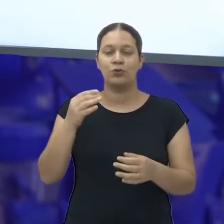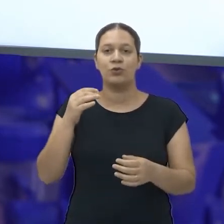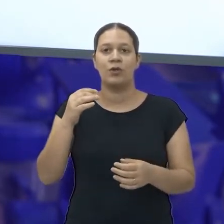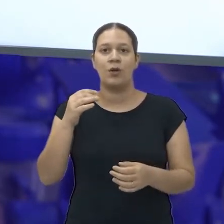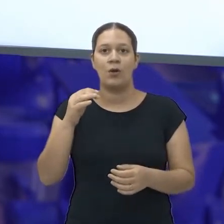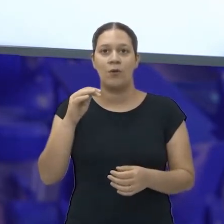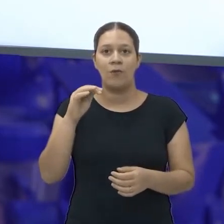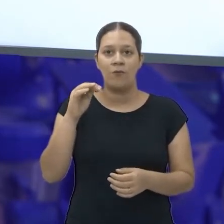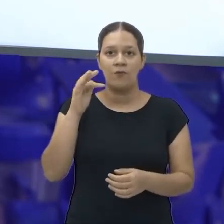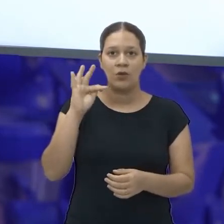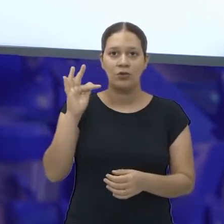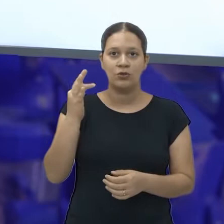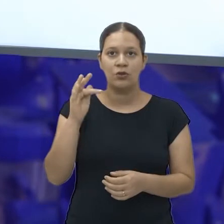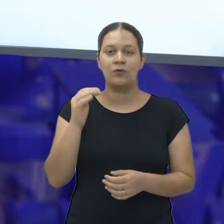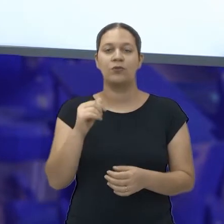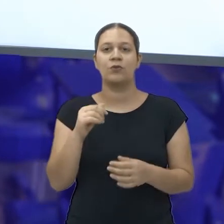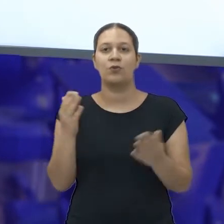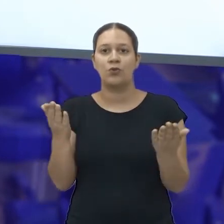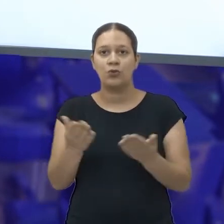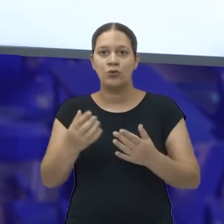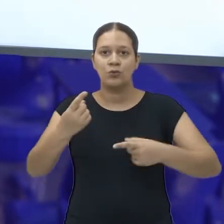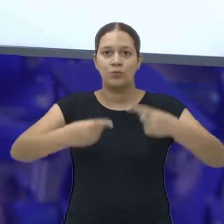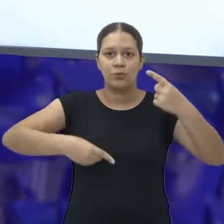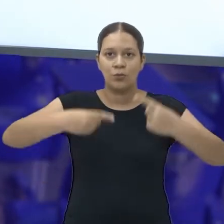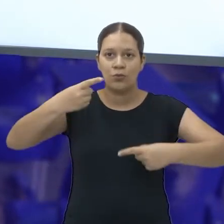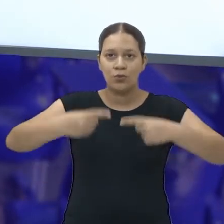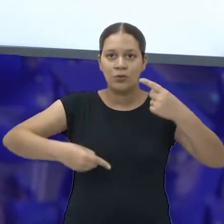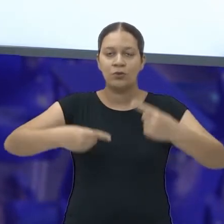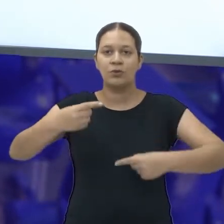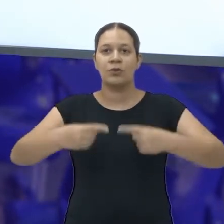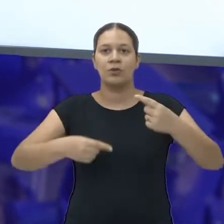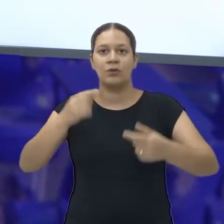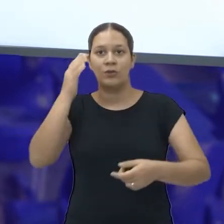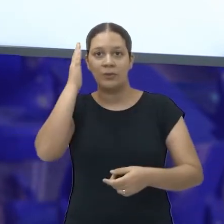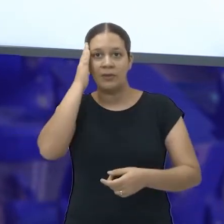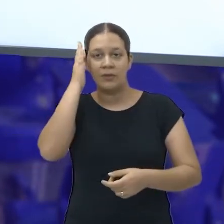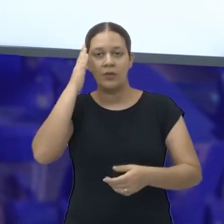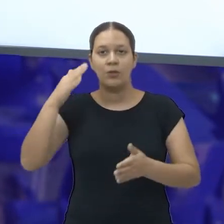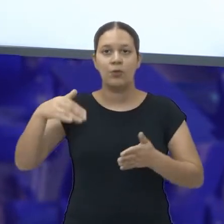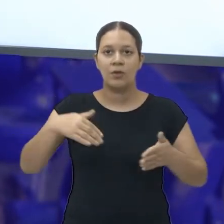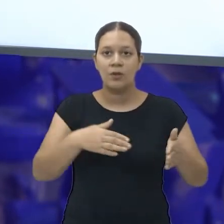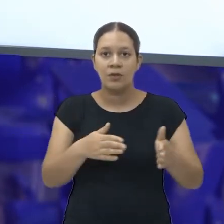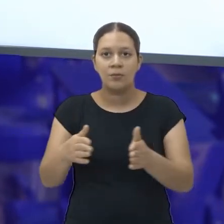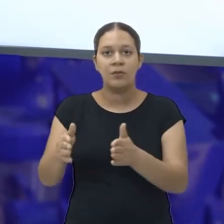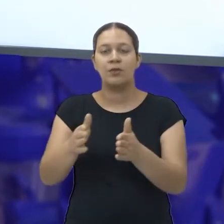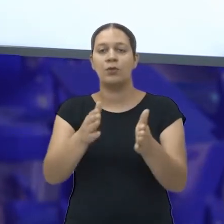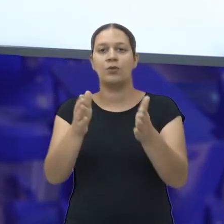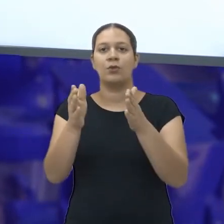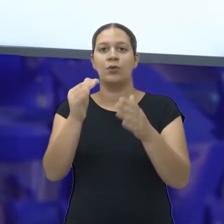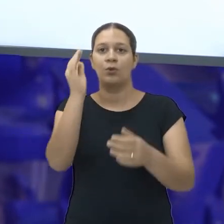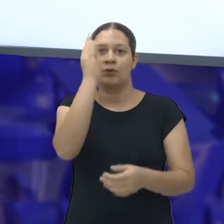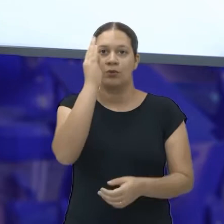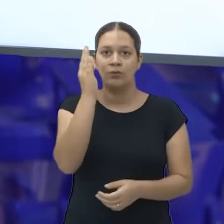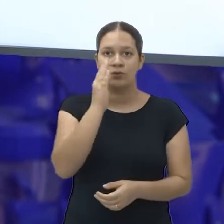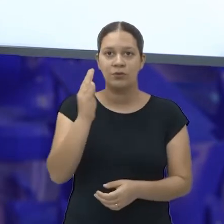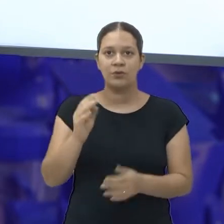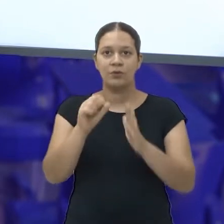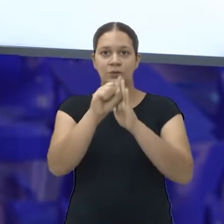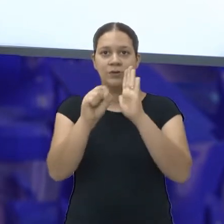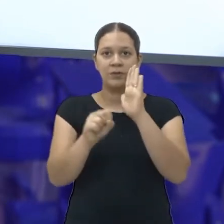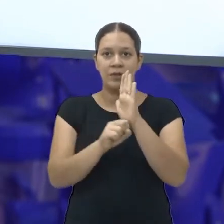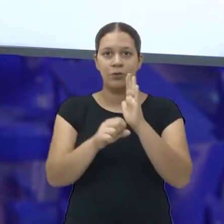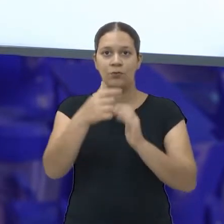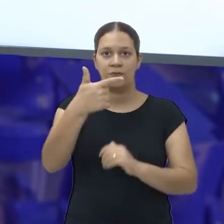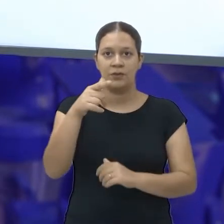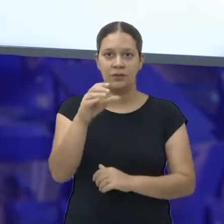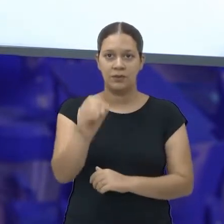de vista político, para que a gente compreenda bem, né, os caminhos, os percursos que a gente tem do Brasil no século XX,